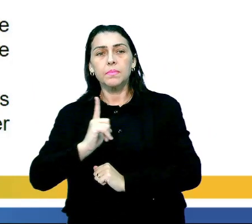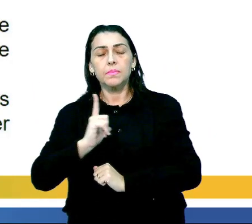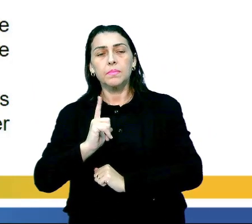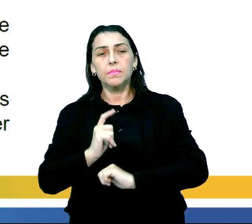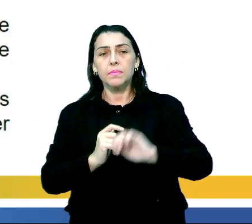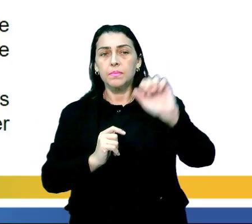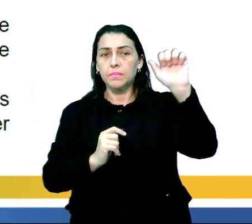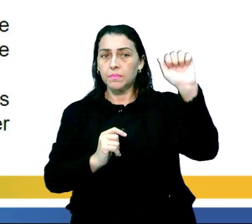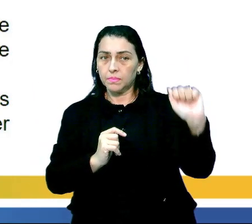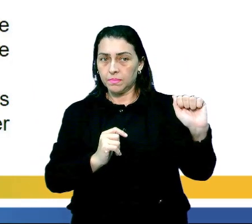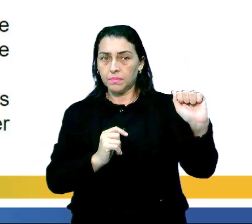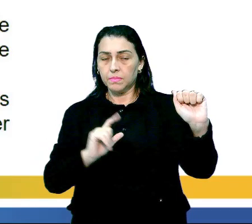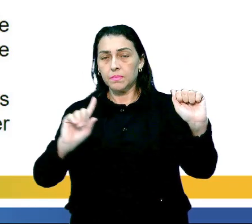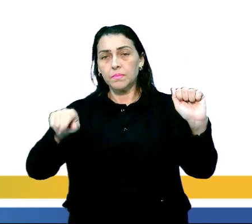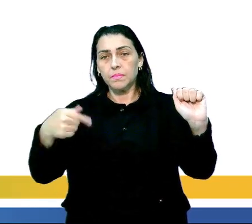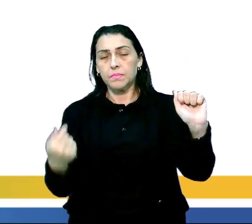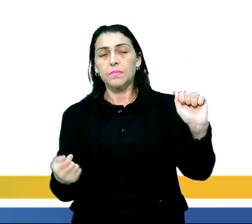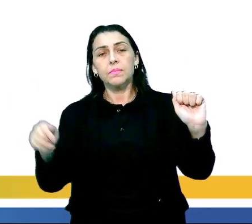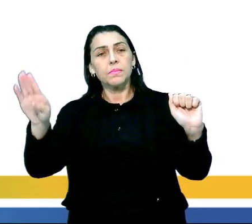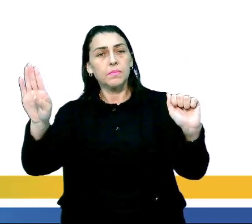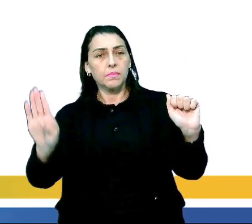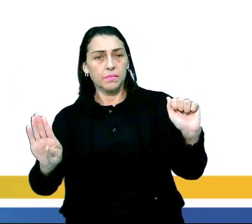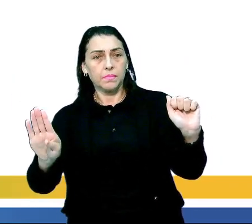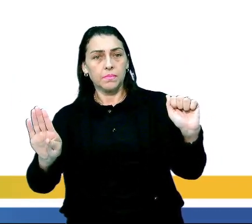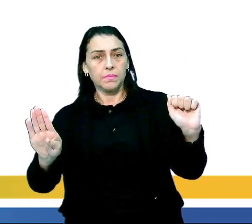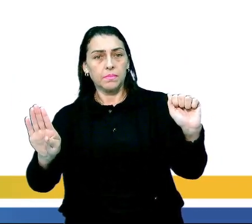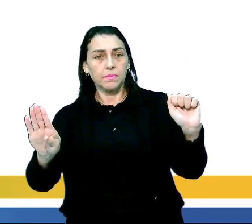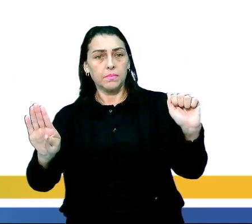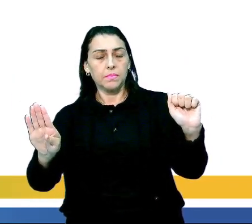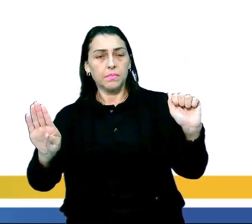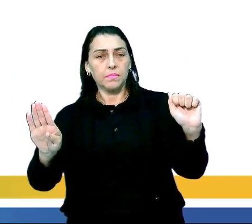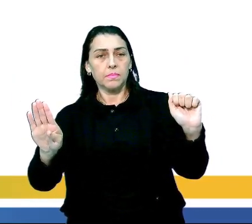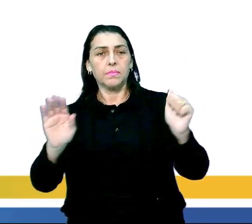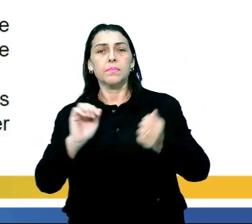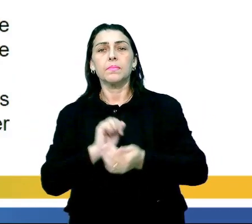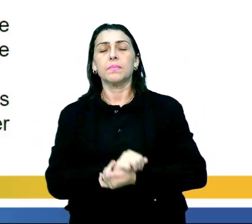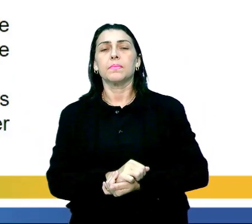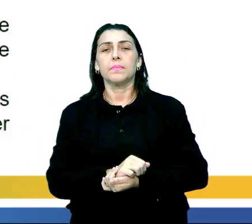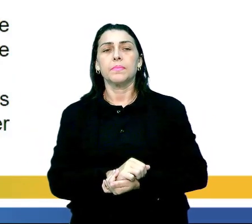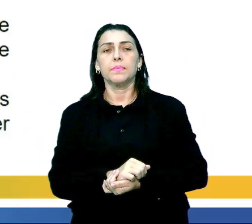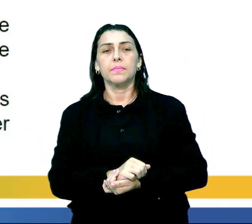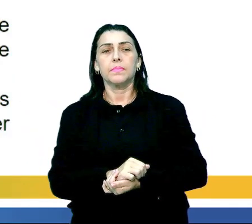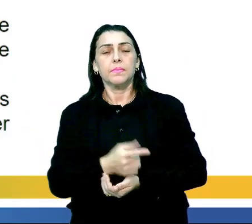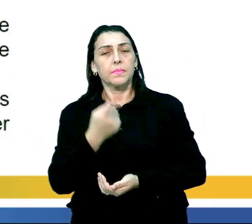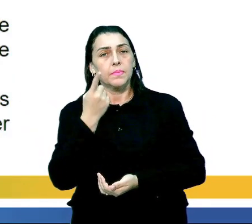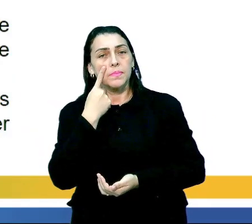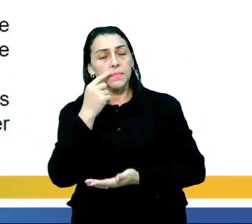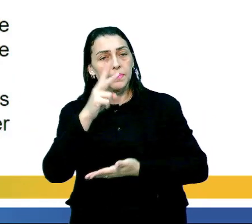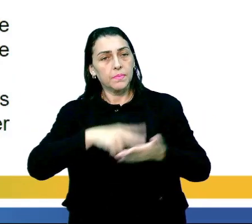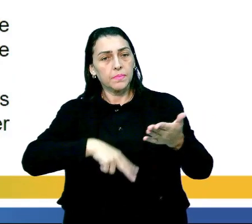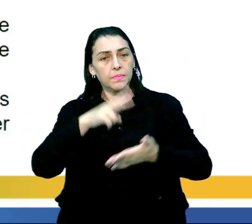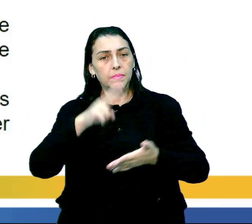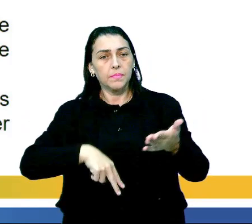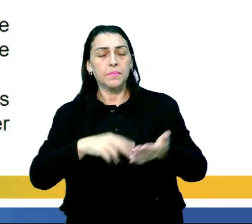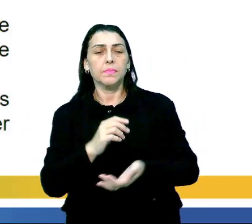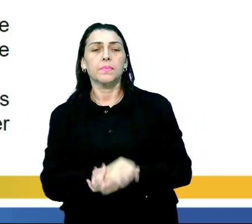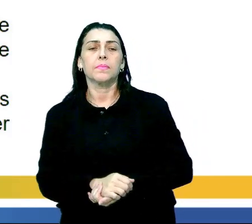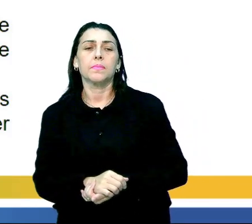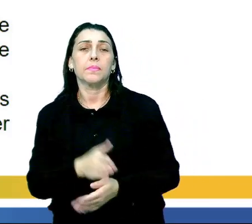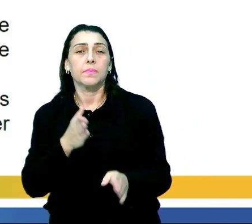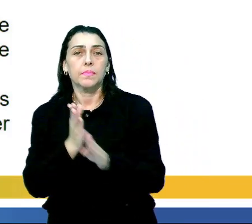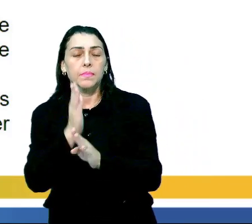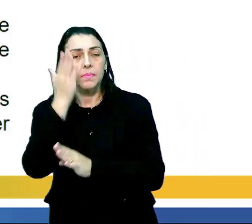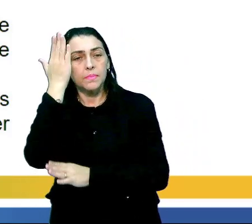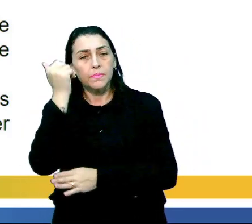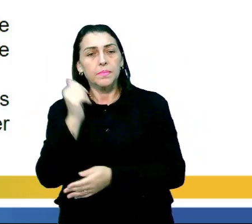temos coluna A. Do outro lado, nós temos a coluna B. Vamos à leitura, então, para tentar